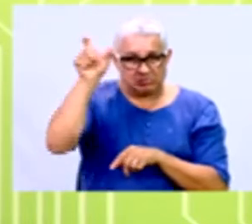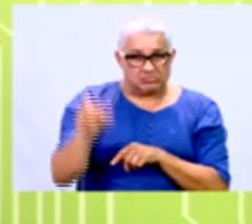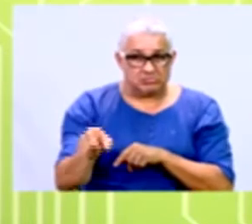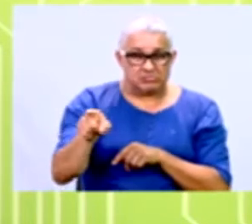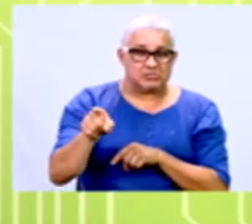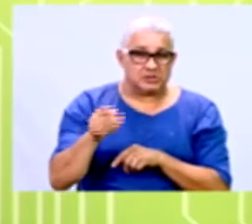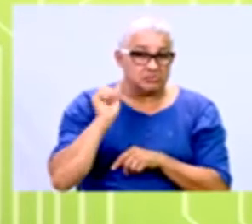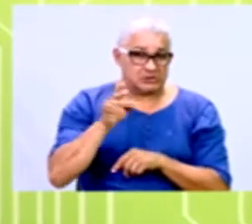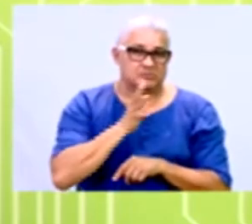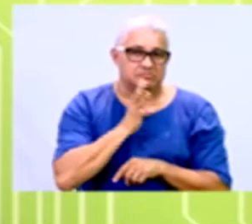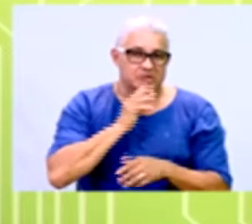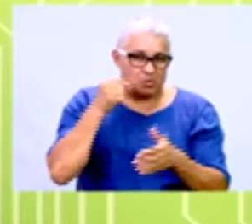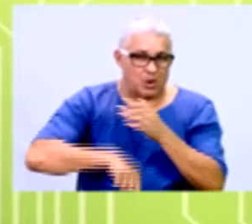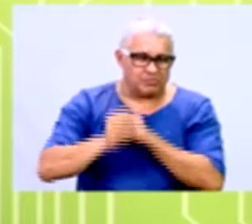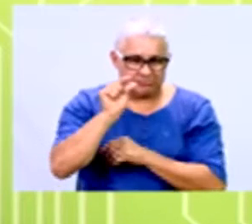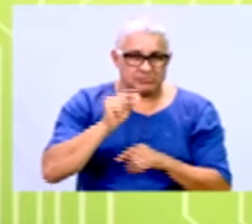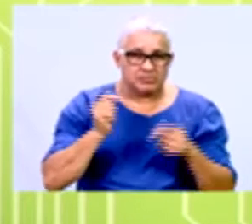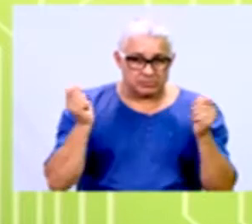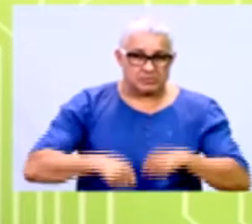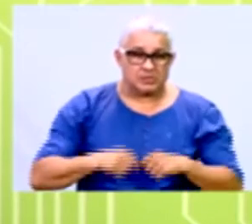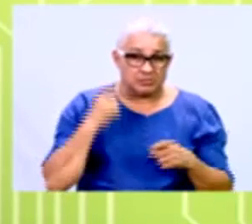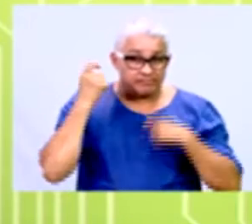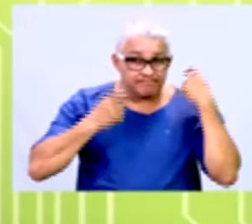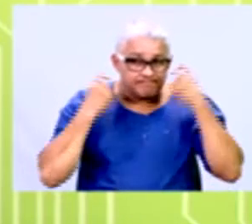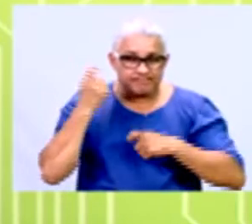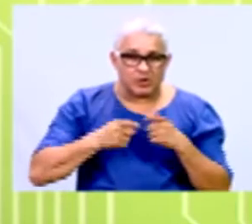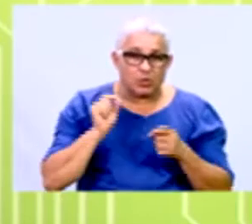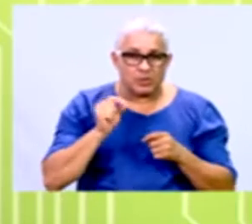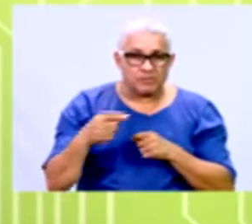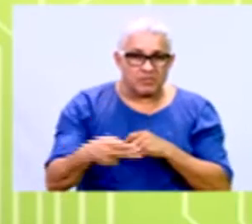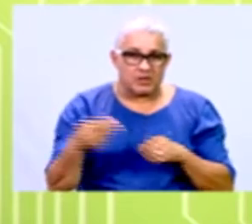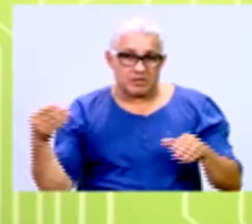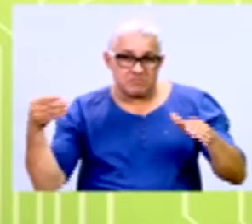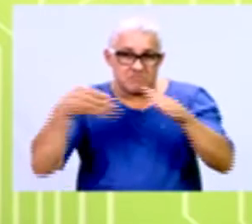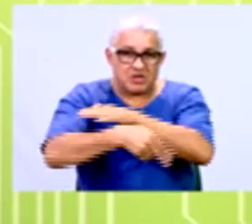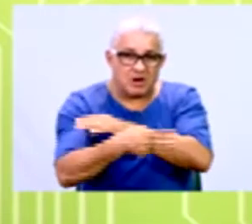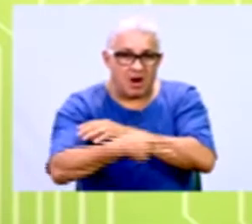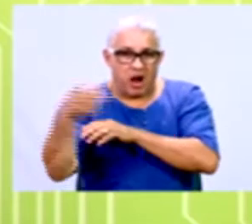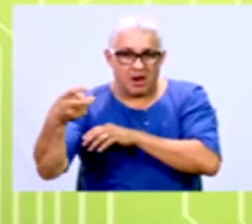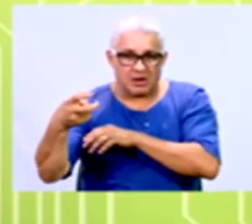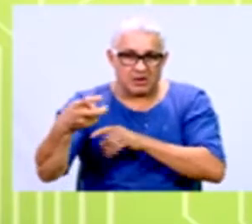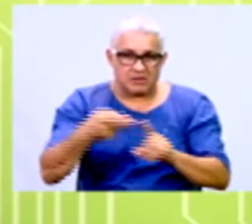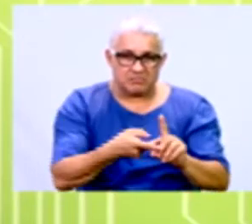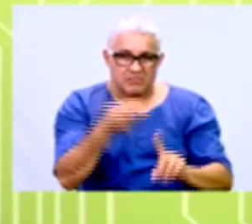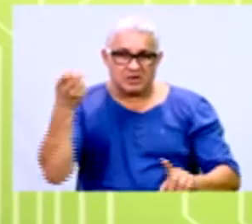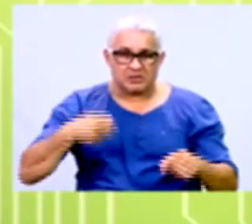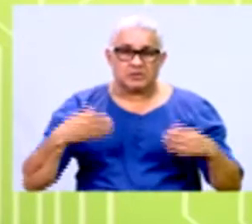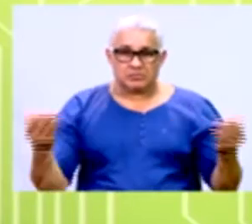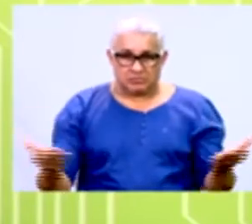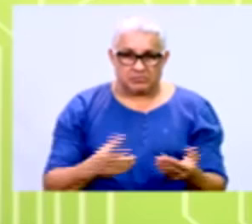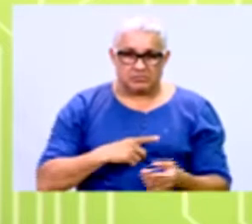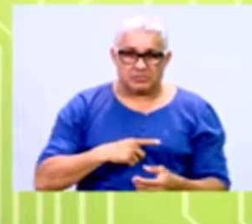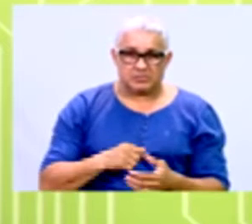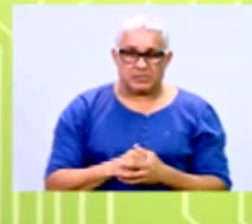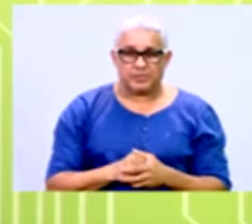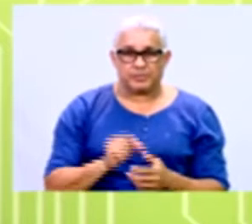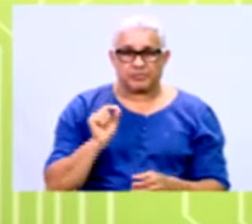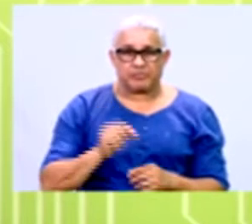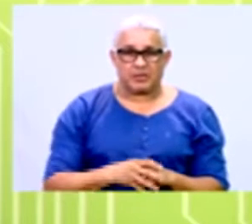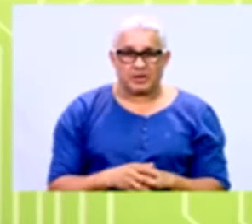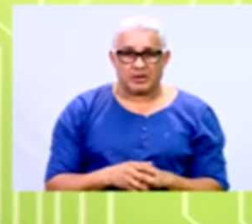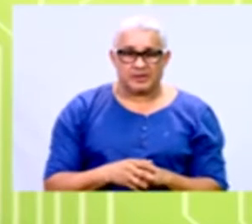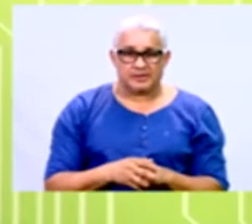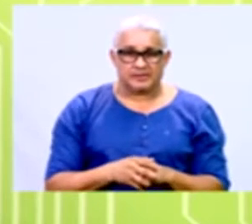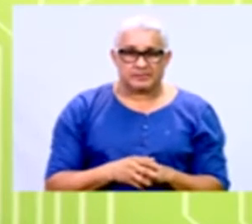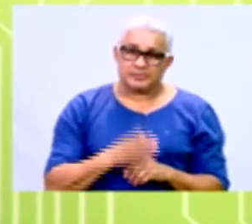mais de conhecimento geralmente se preocupam em tentar invadir sistemas dessa forma. Hoje existe a questão a forma